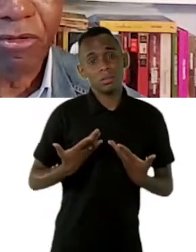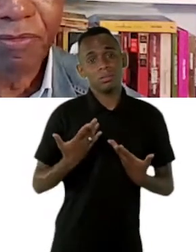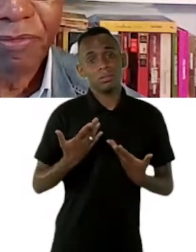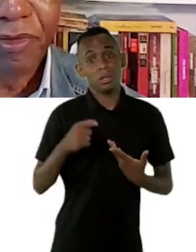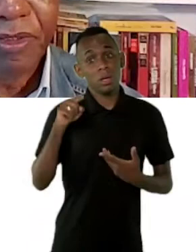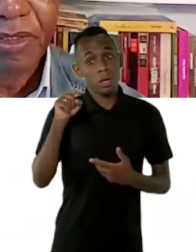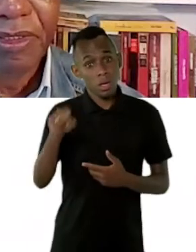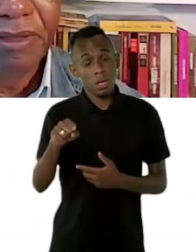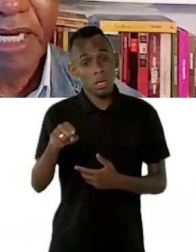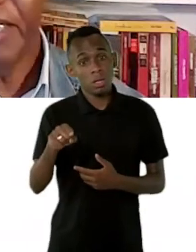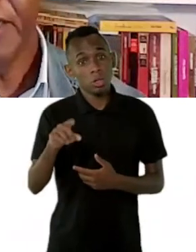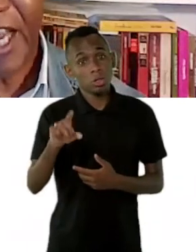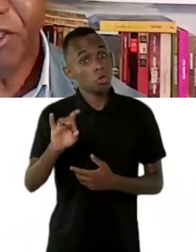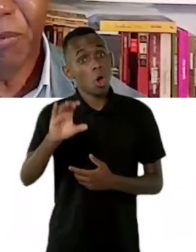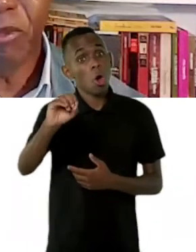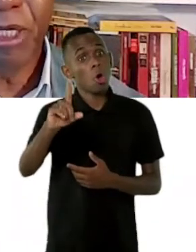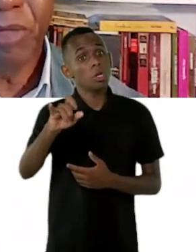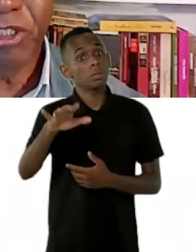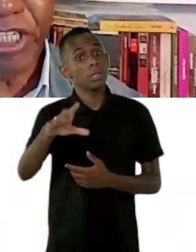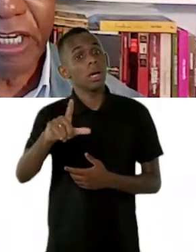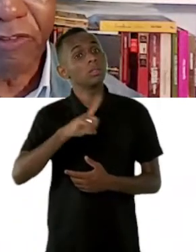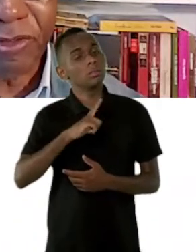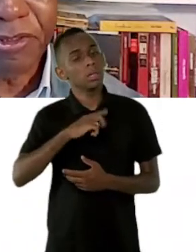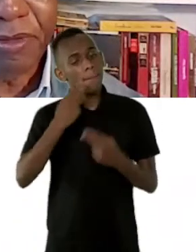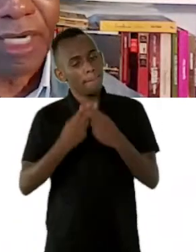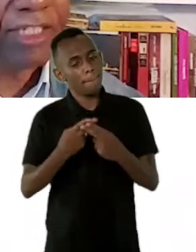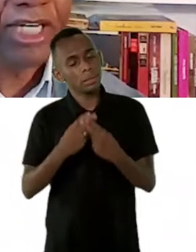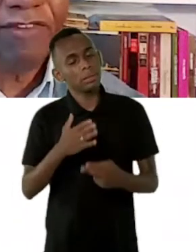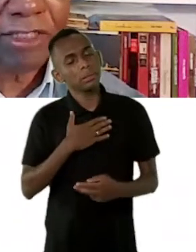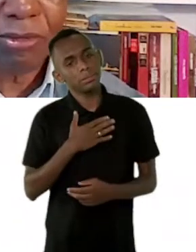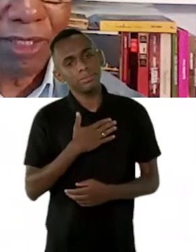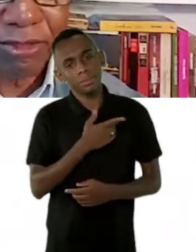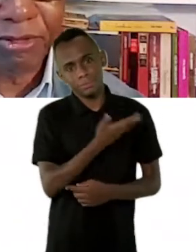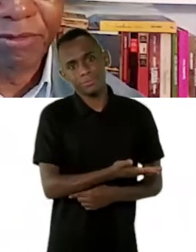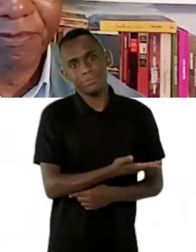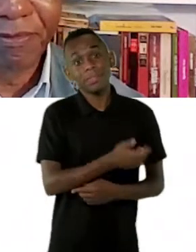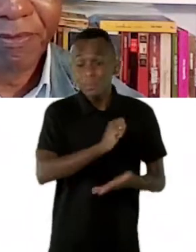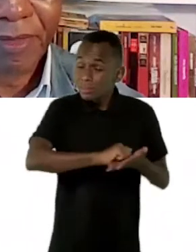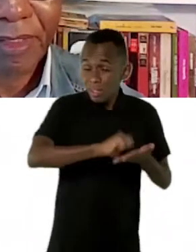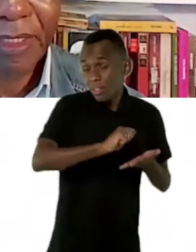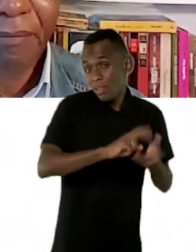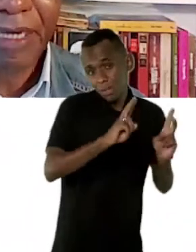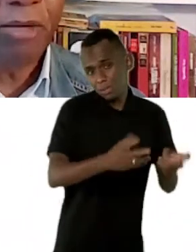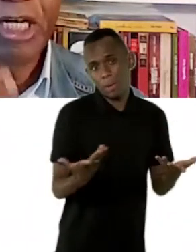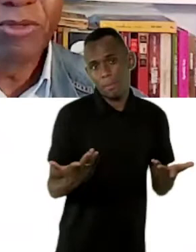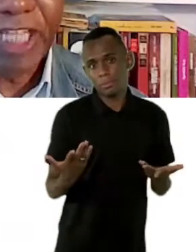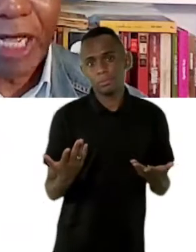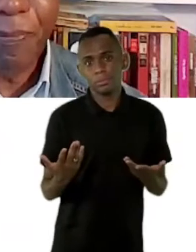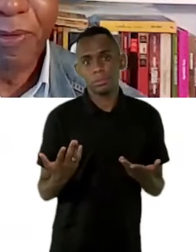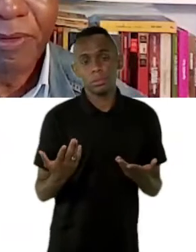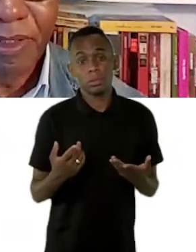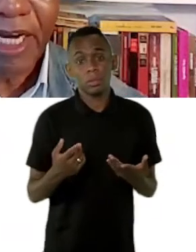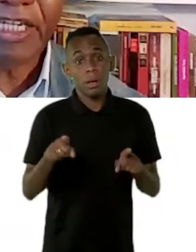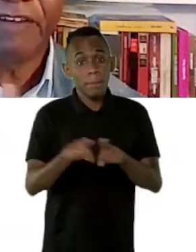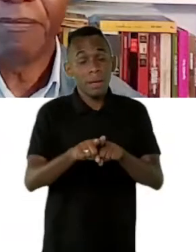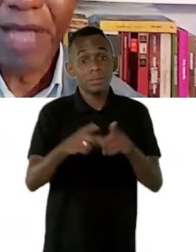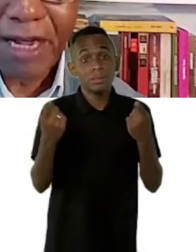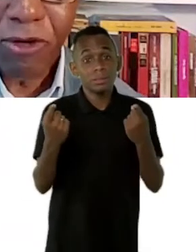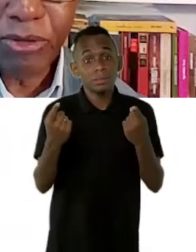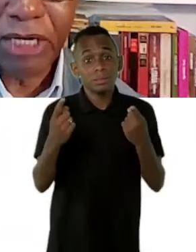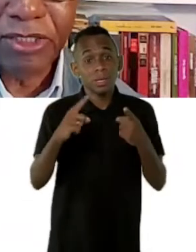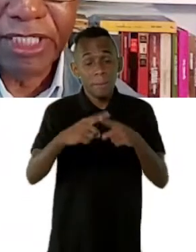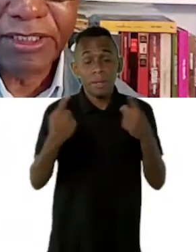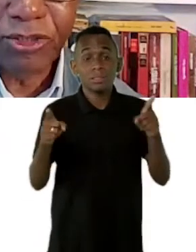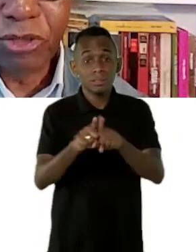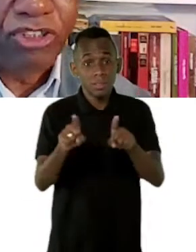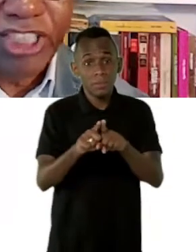Jó comigo. Ele entende mais ou menos meus nervos. Ela escrevia sobre isso. Mas, ao mesmo tempo que ela estava